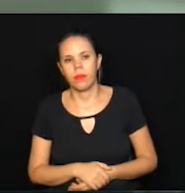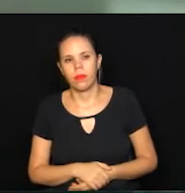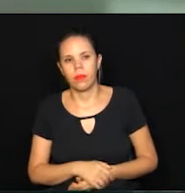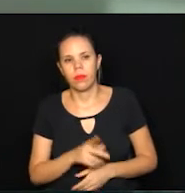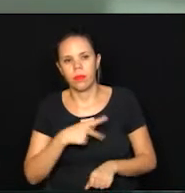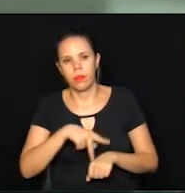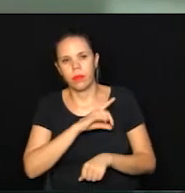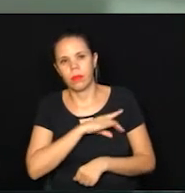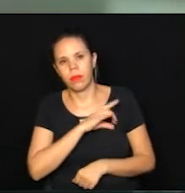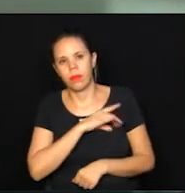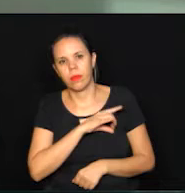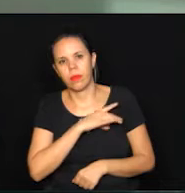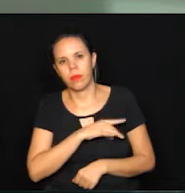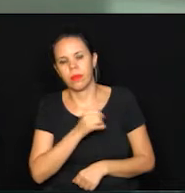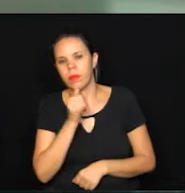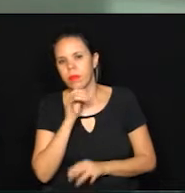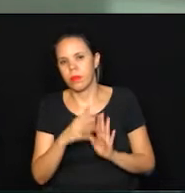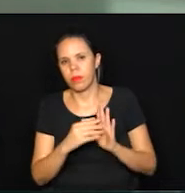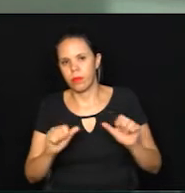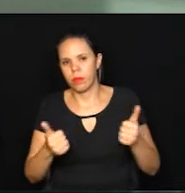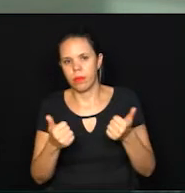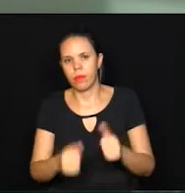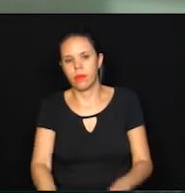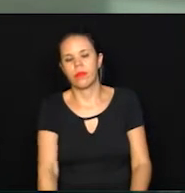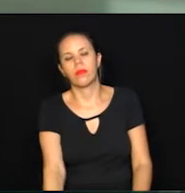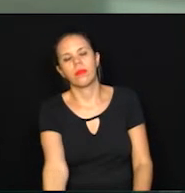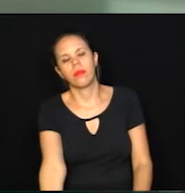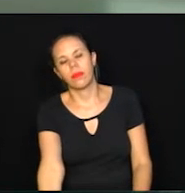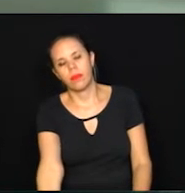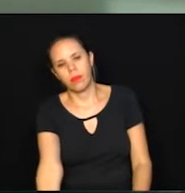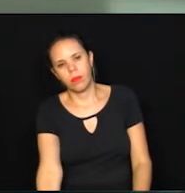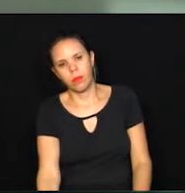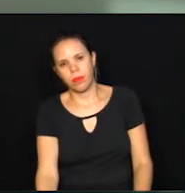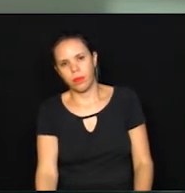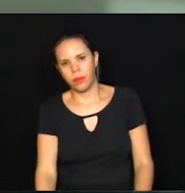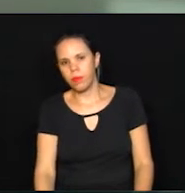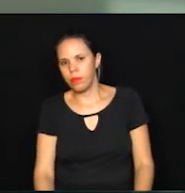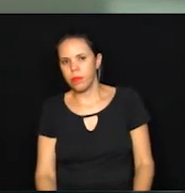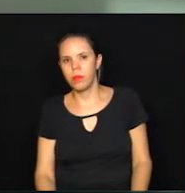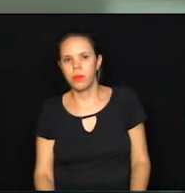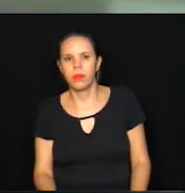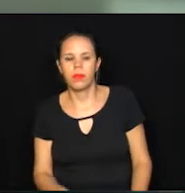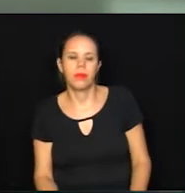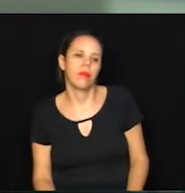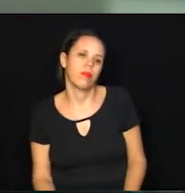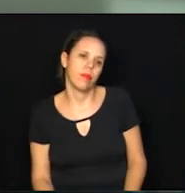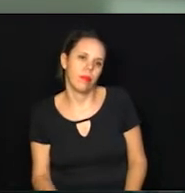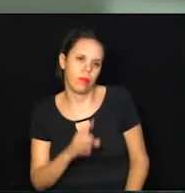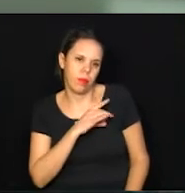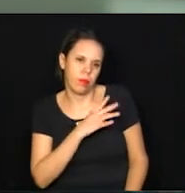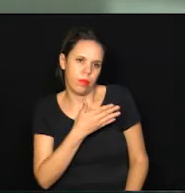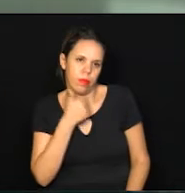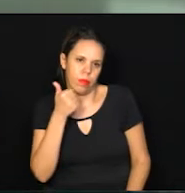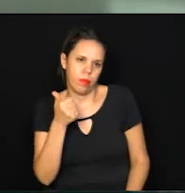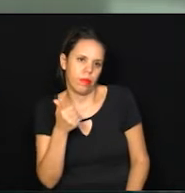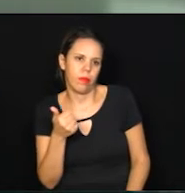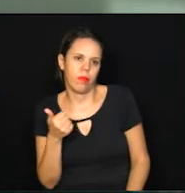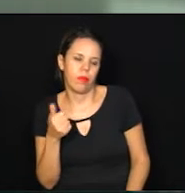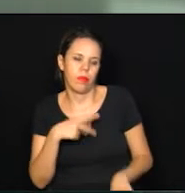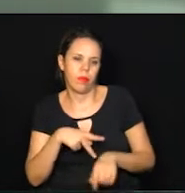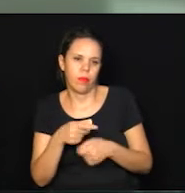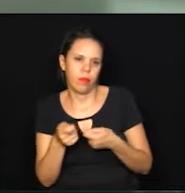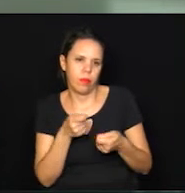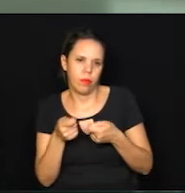um caso de exemplo positivo. O Chile, inegavelmente, é o que melhor está lidando com